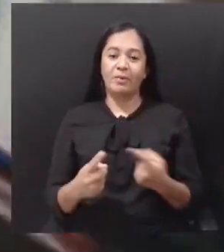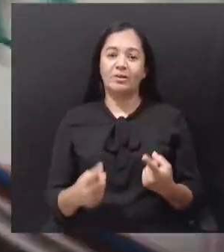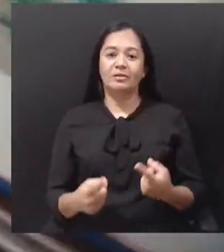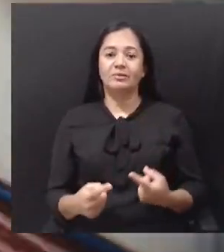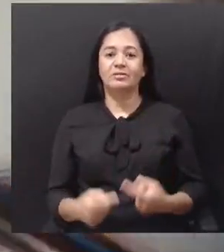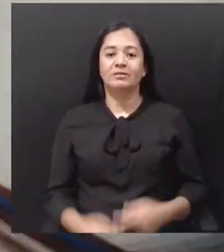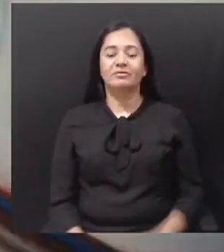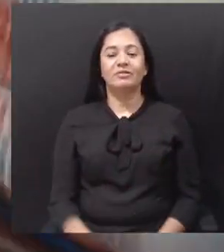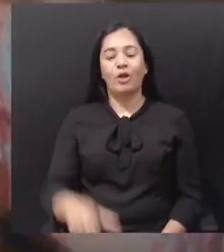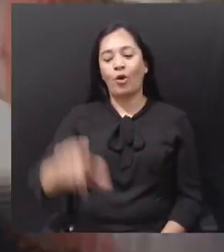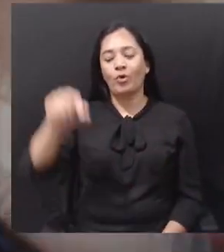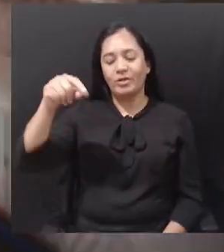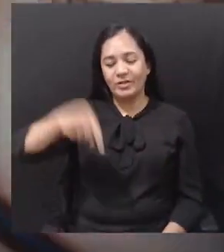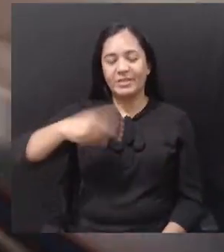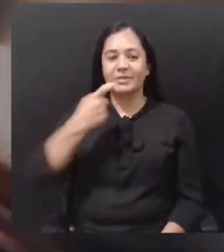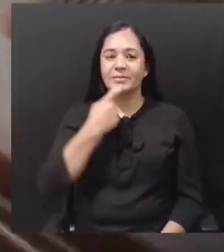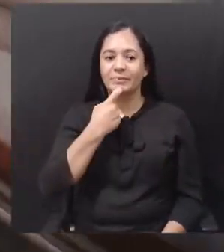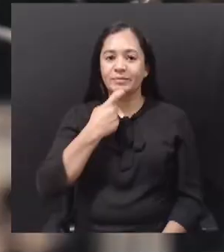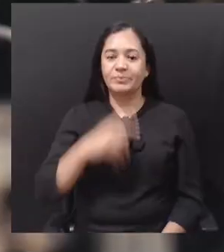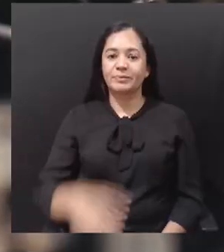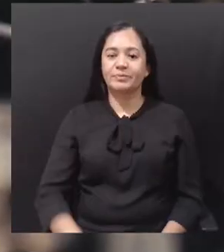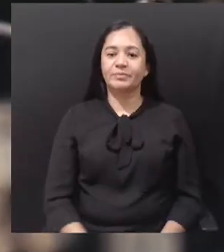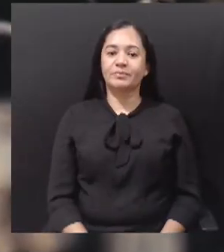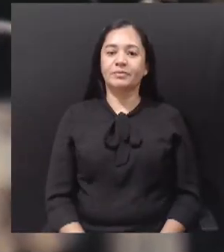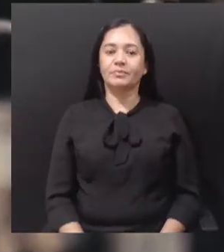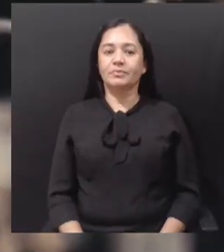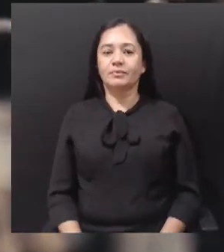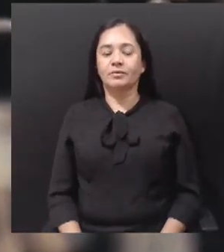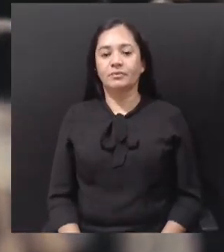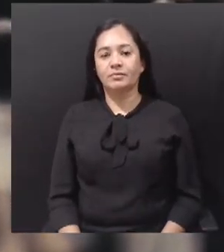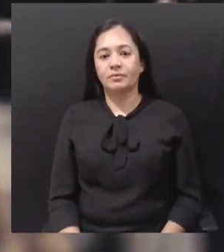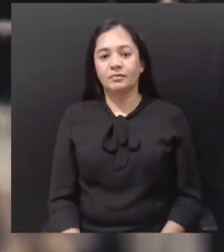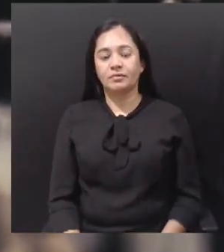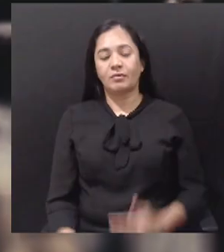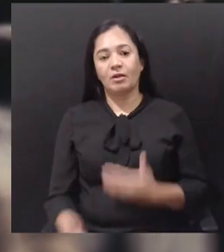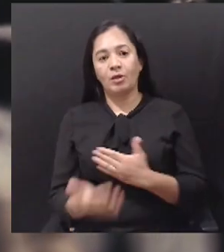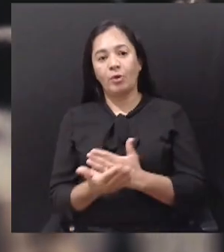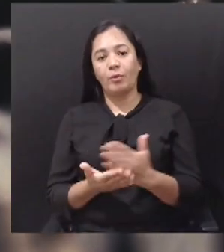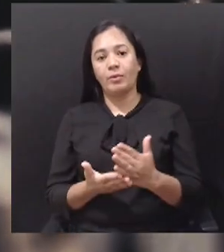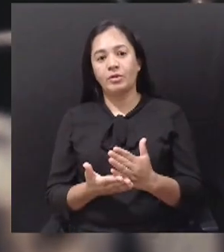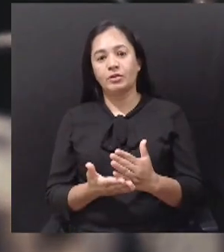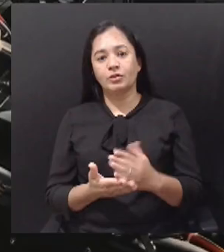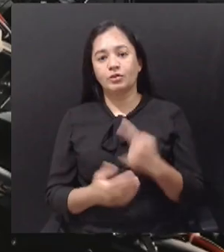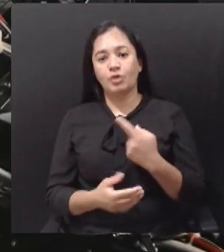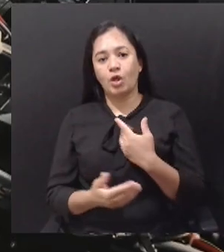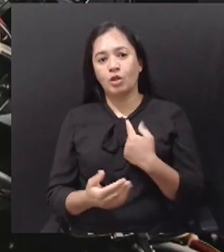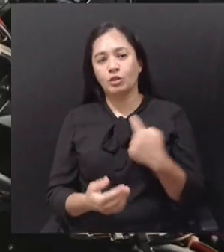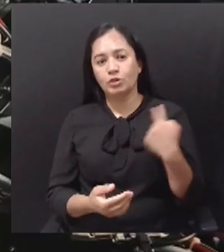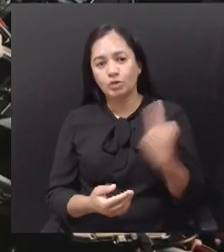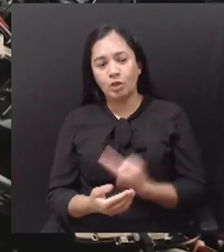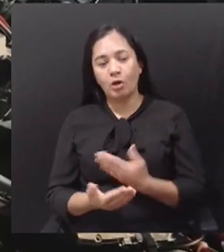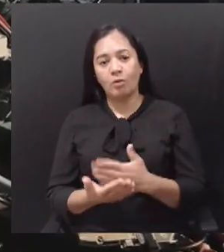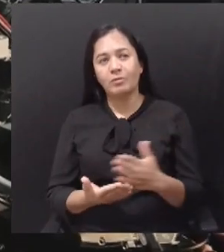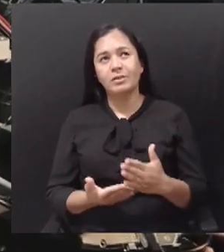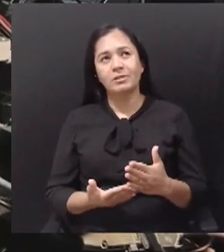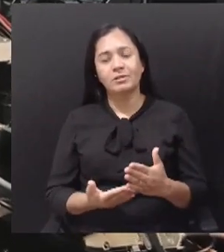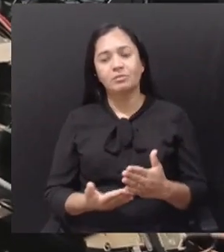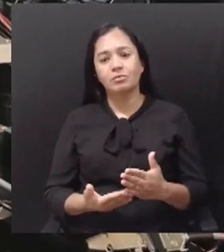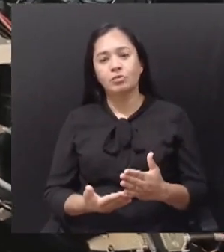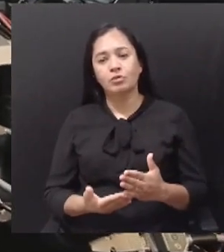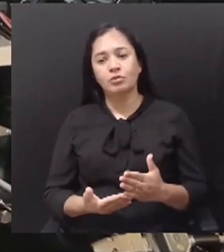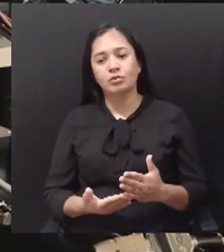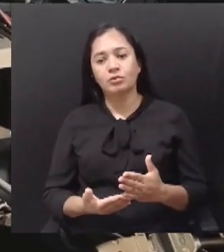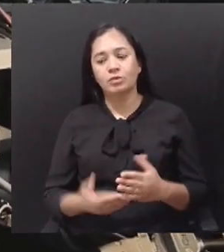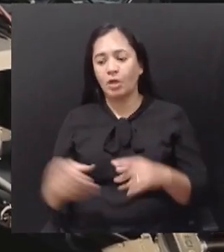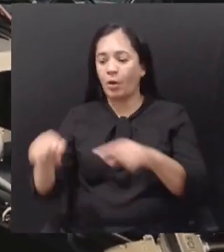escolhido aqui. Então, a gente iniciou, era uma salinha lá